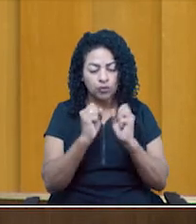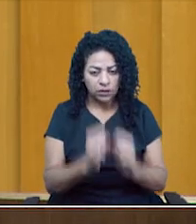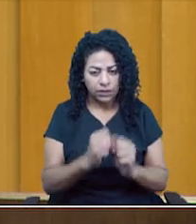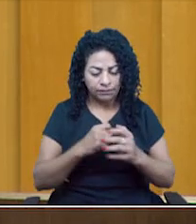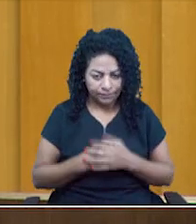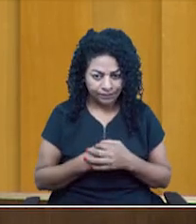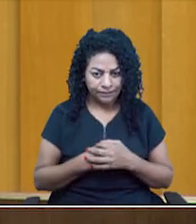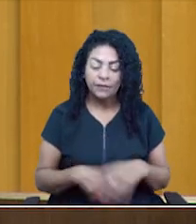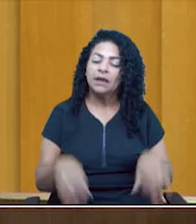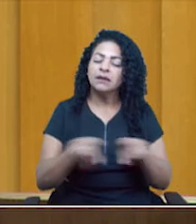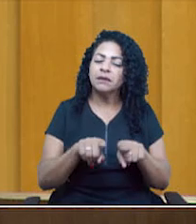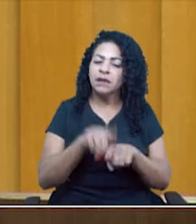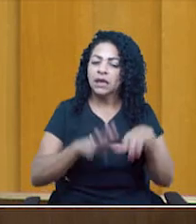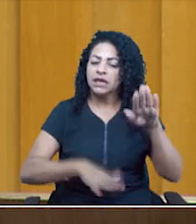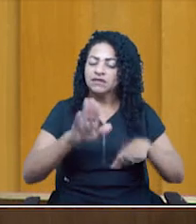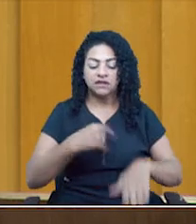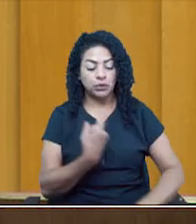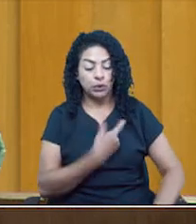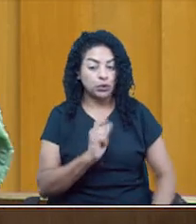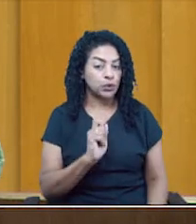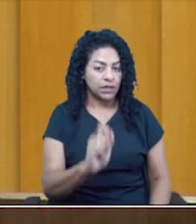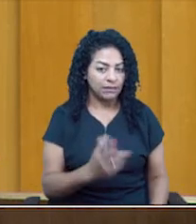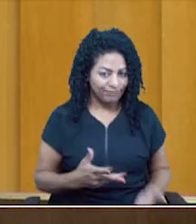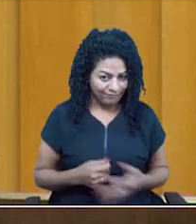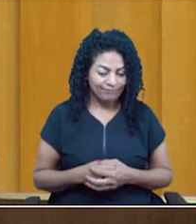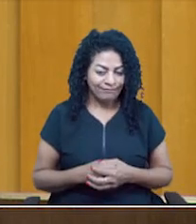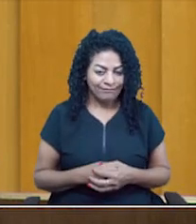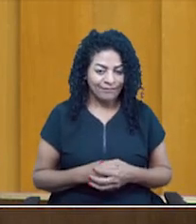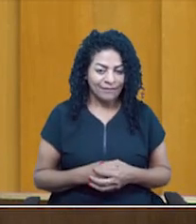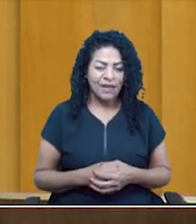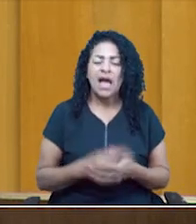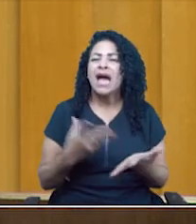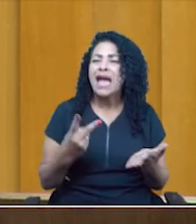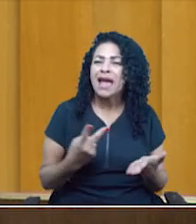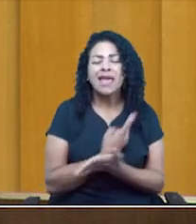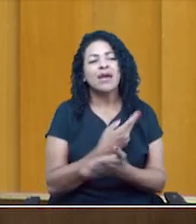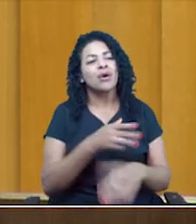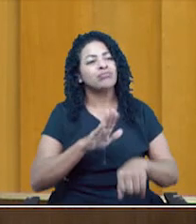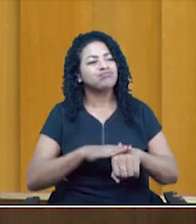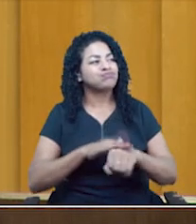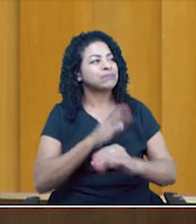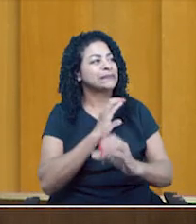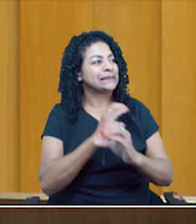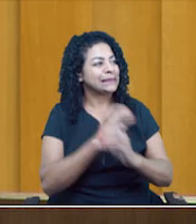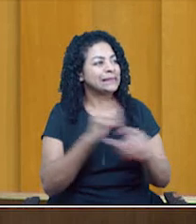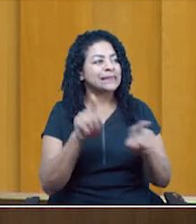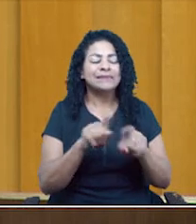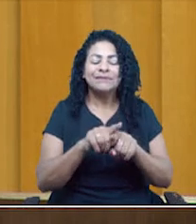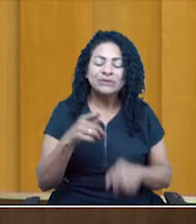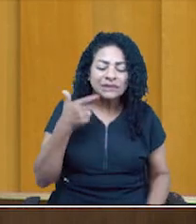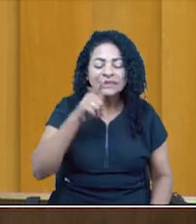vezes, nós cometemos algumas falhas na comunicação e não conseguimos passar